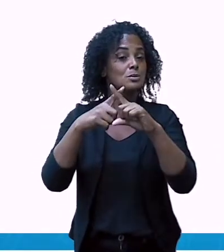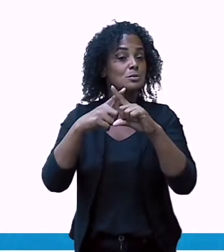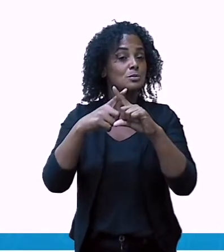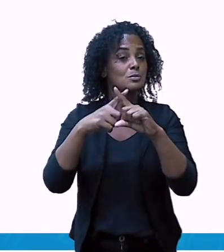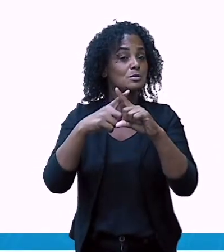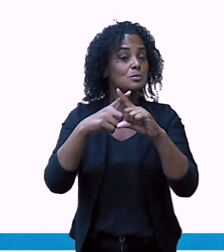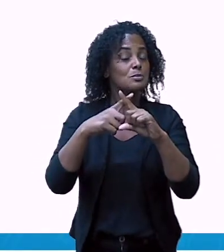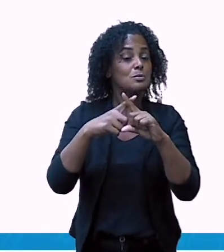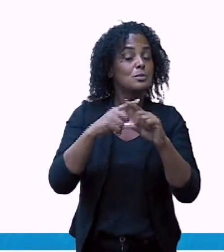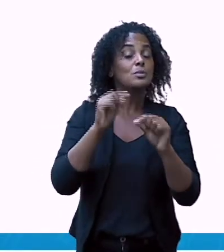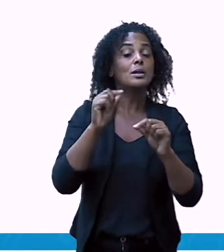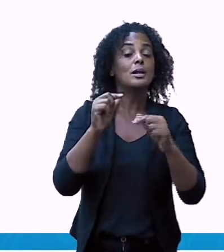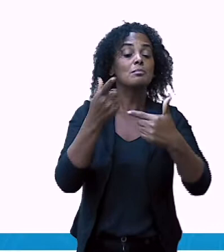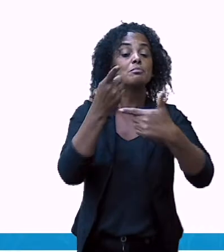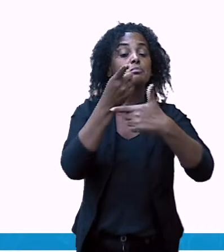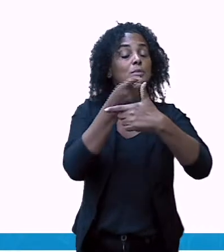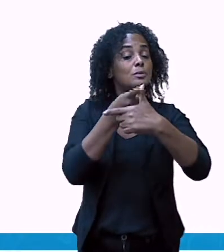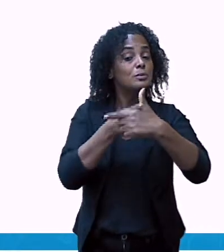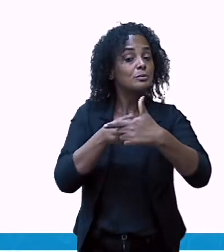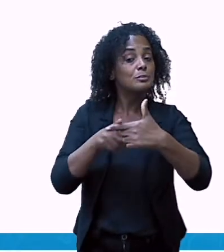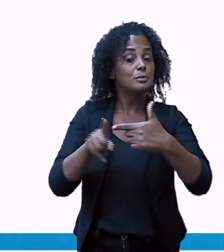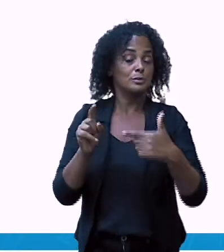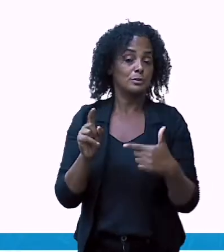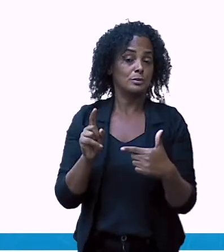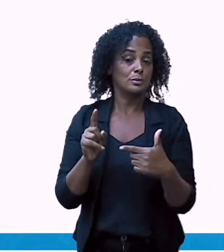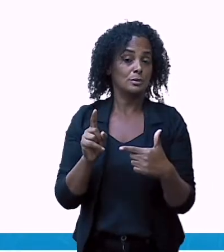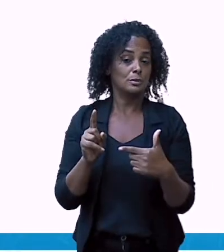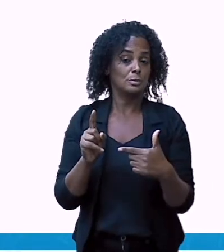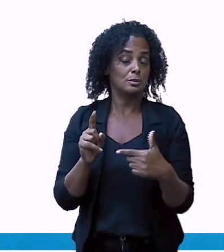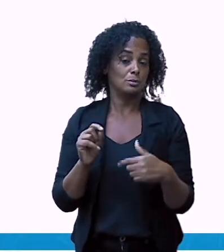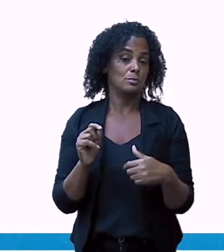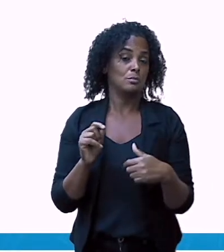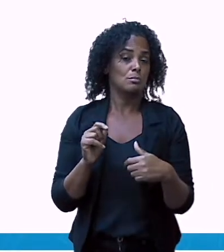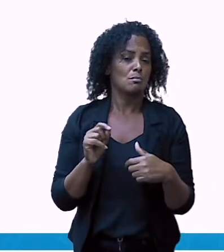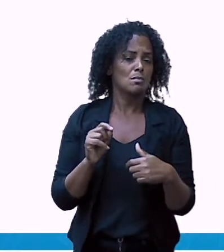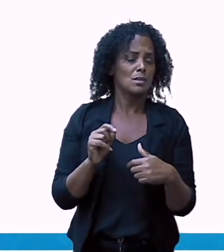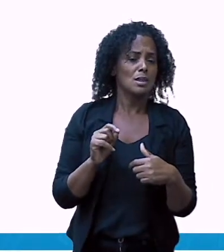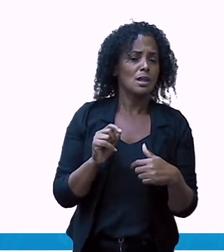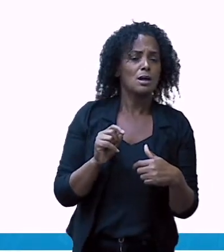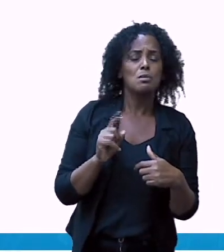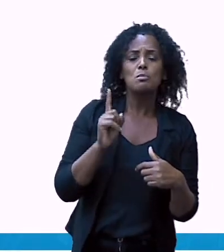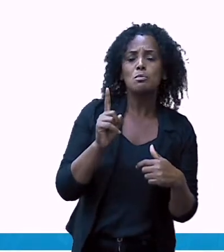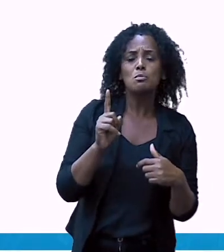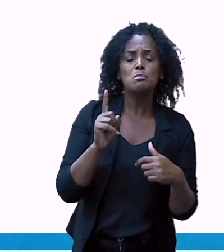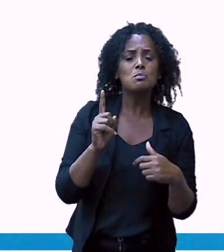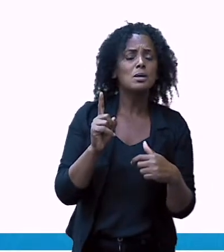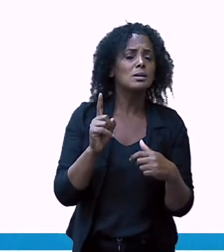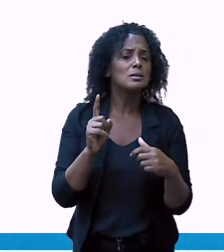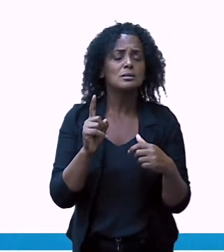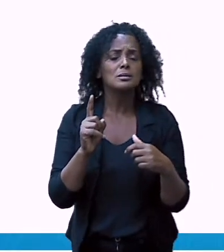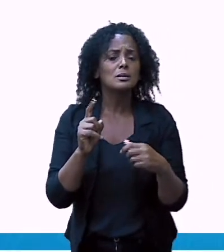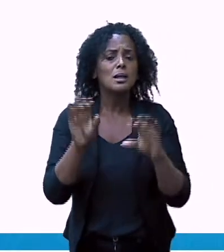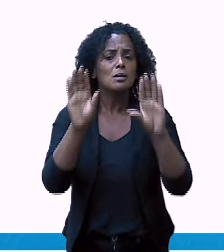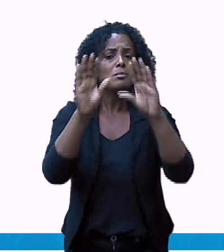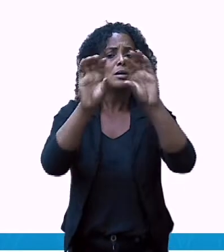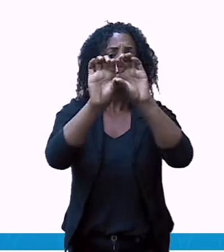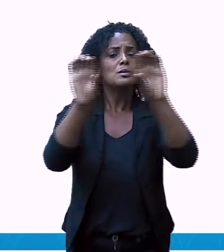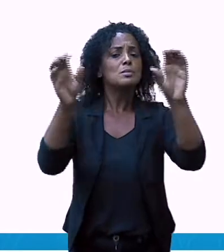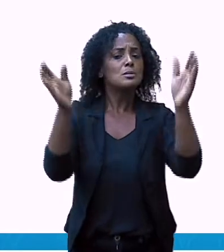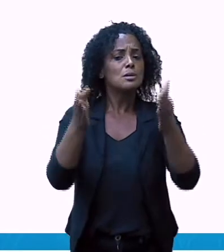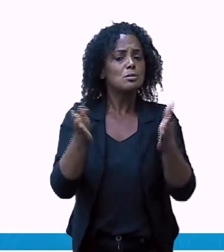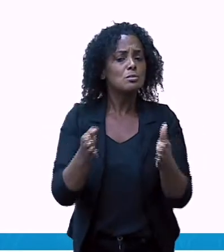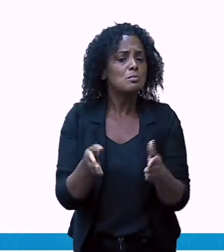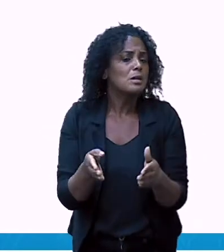e a divisão. Então, em uma única expressão numérica, vamos poder trabalhar todas as operações em uma